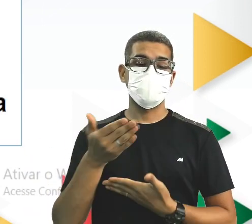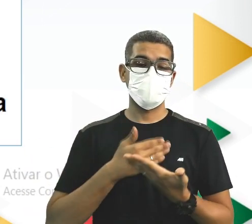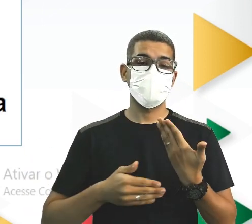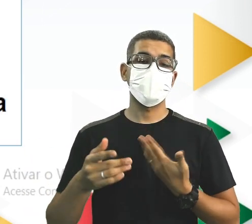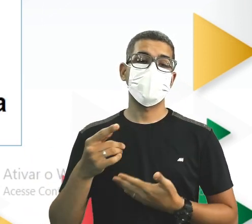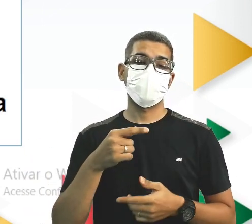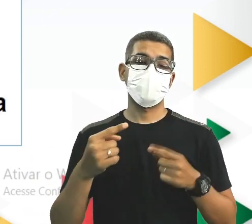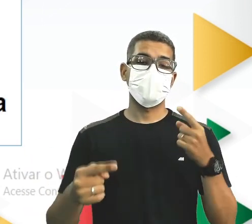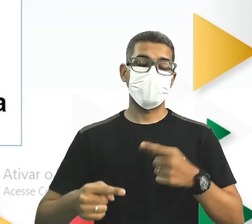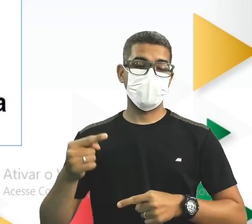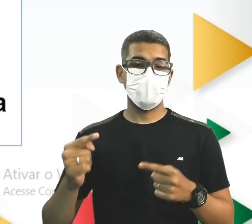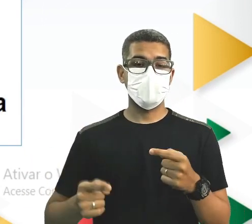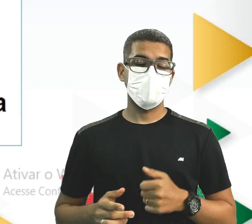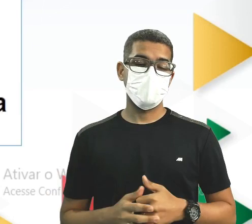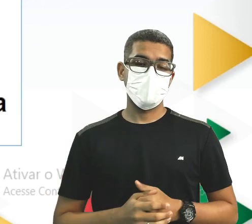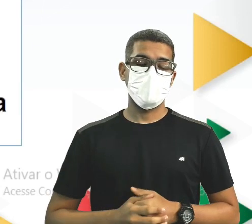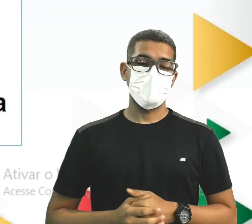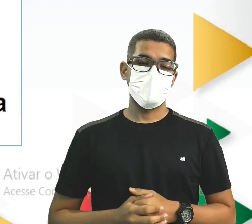política.